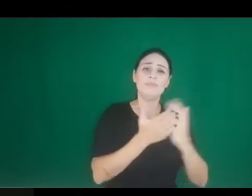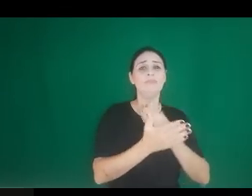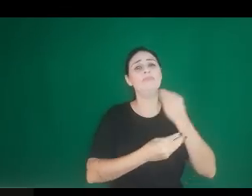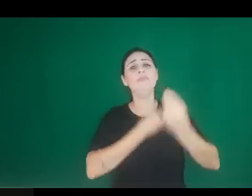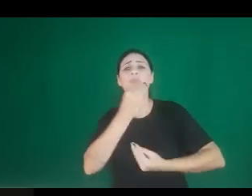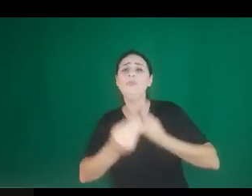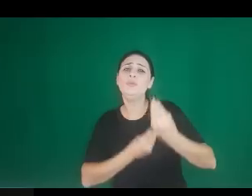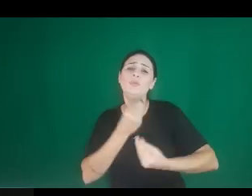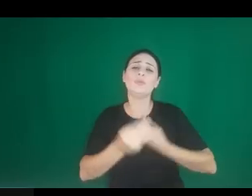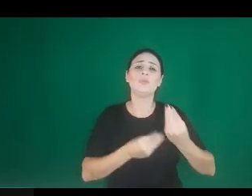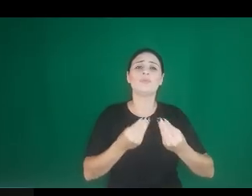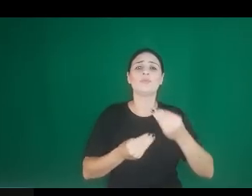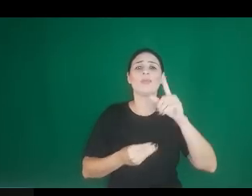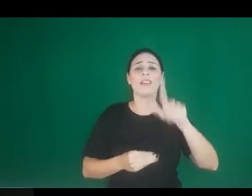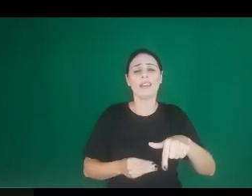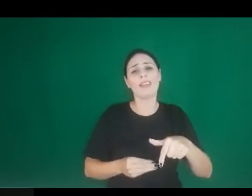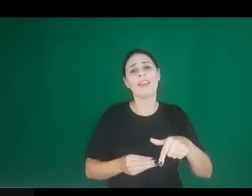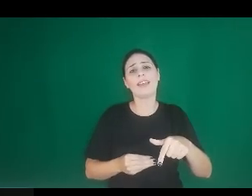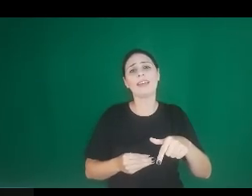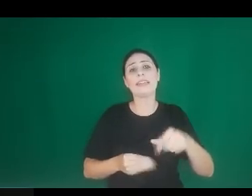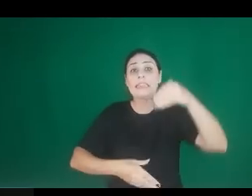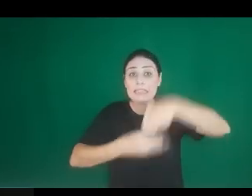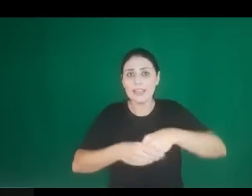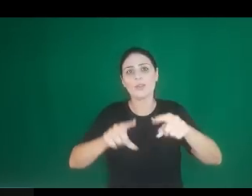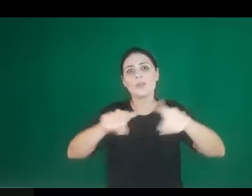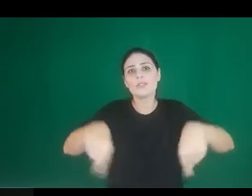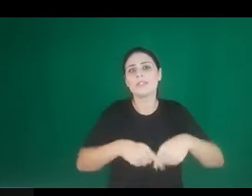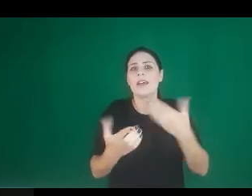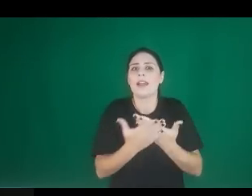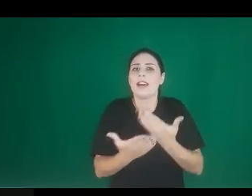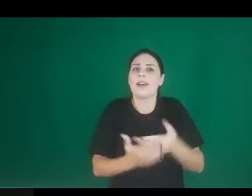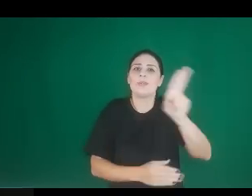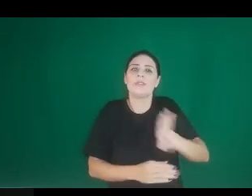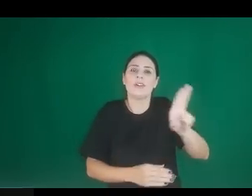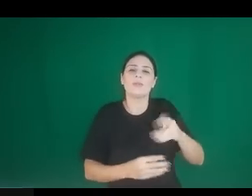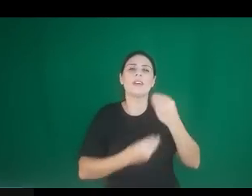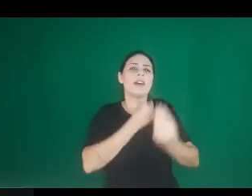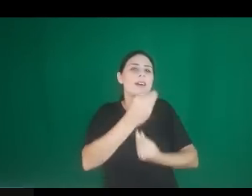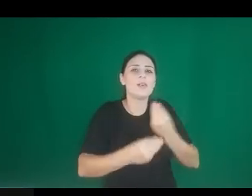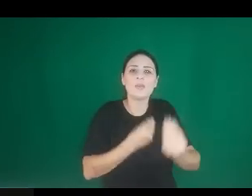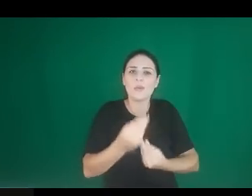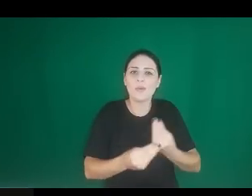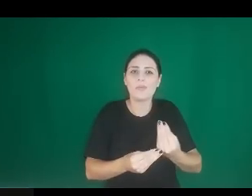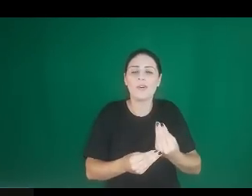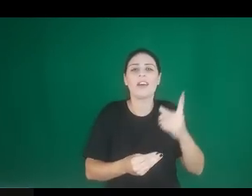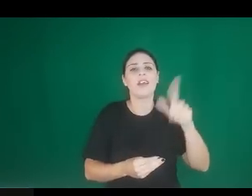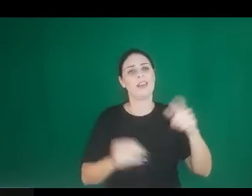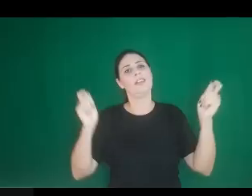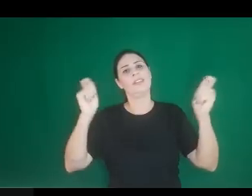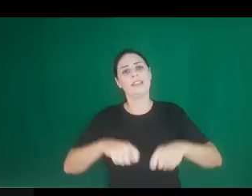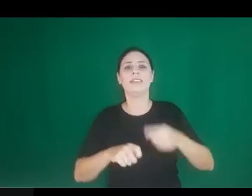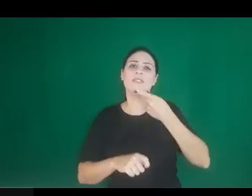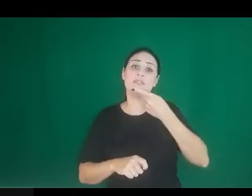aí de como que isso realmente chega na sala de aula, como chega, né, para a gente poder